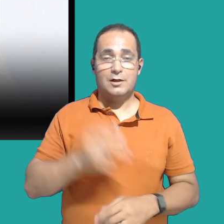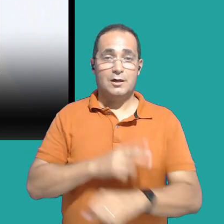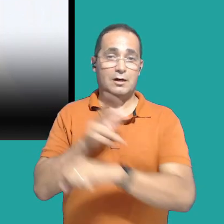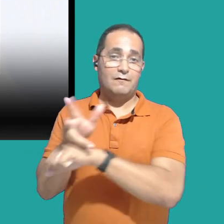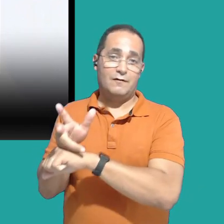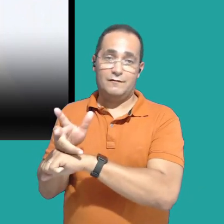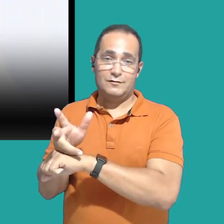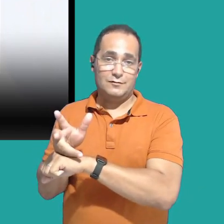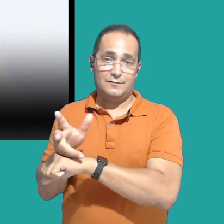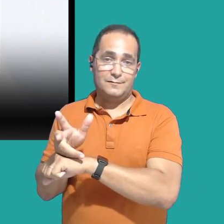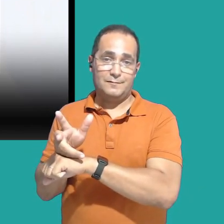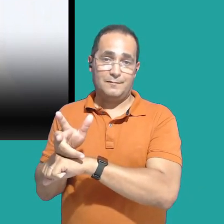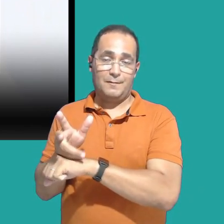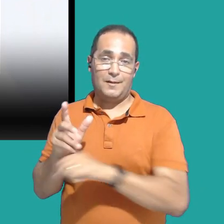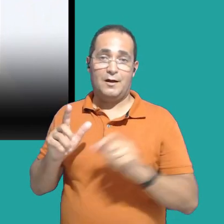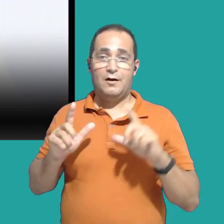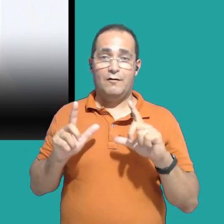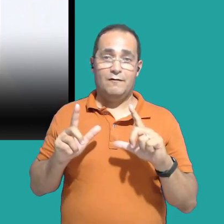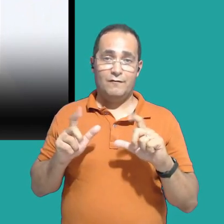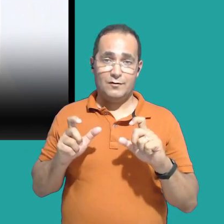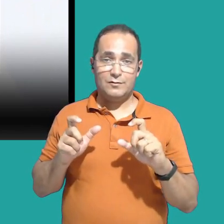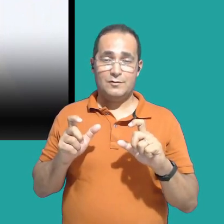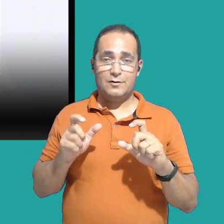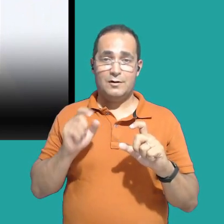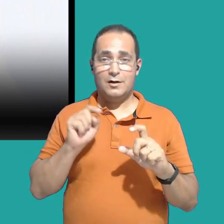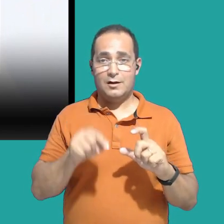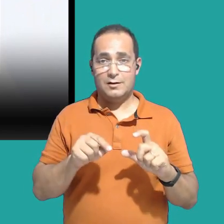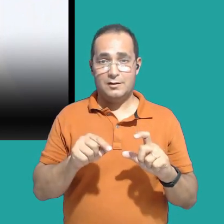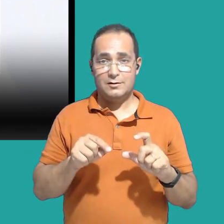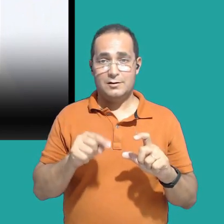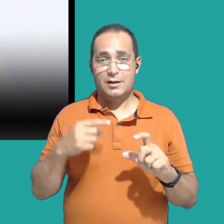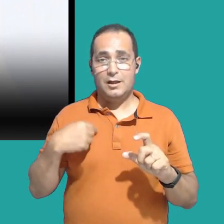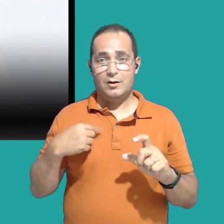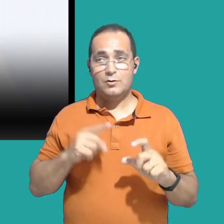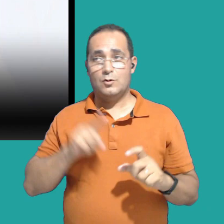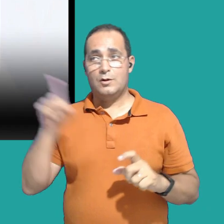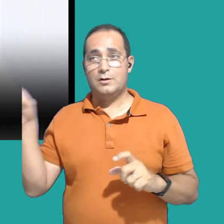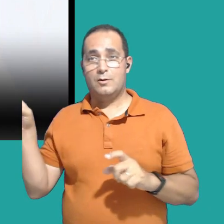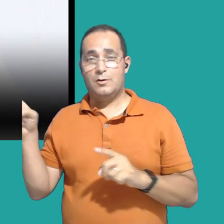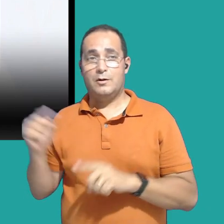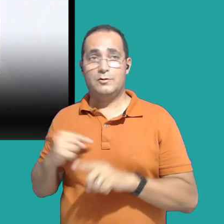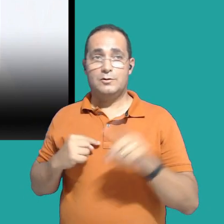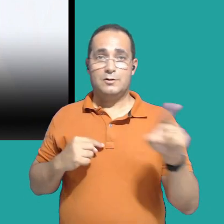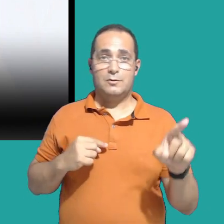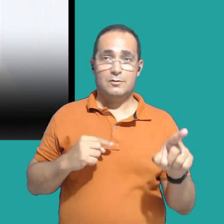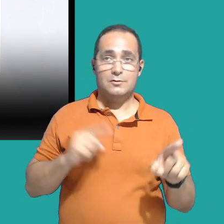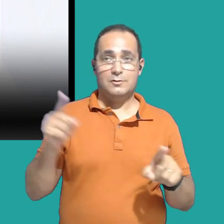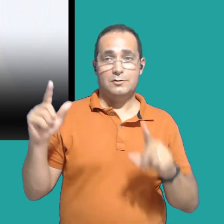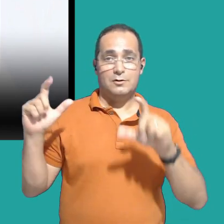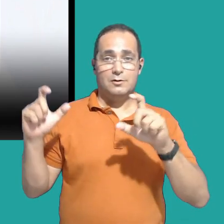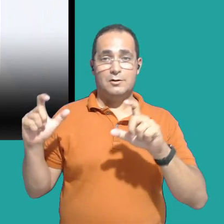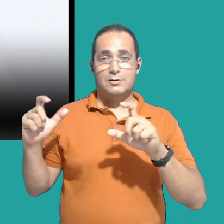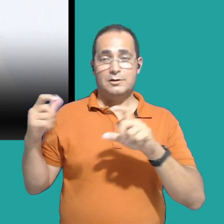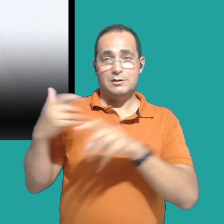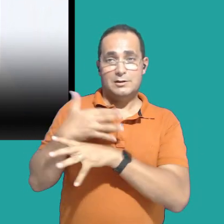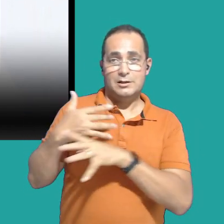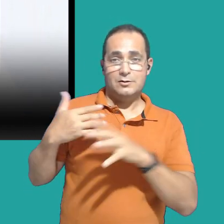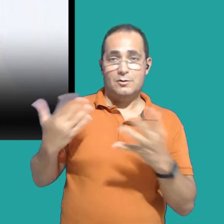enxergar, quando eu viajo, às vezes é gravar vídeo. Porque a foto, por mais que a foto fale, estou em tal